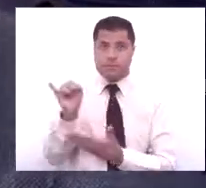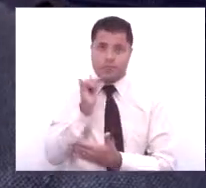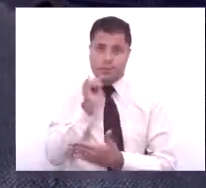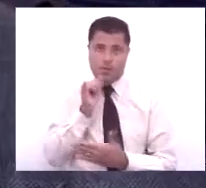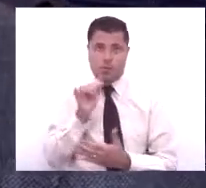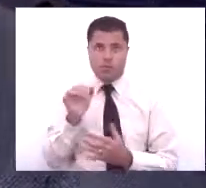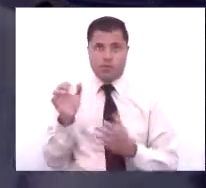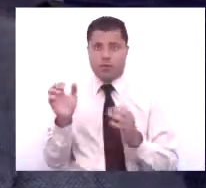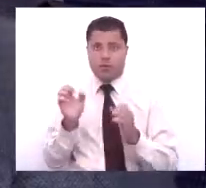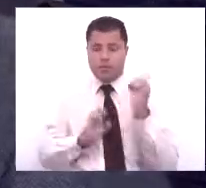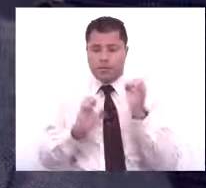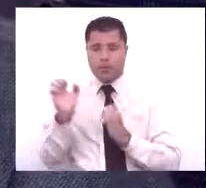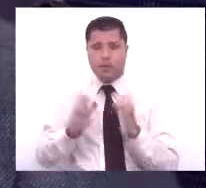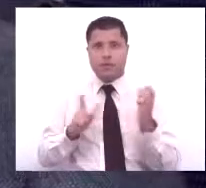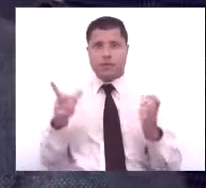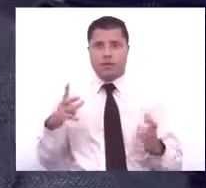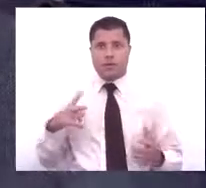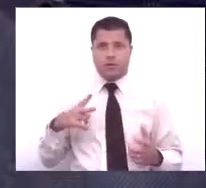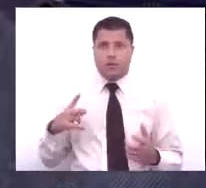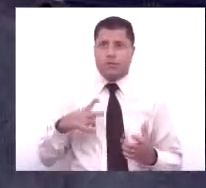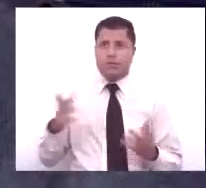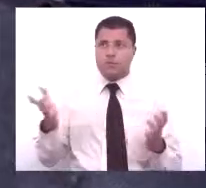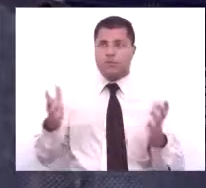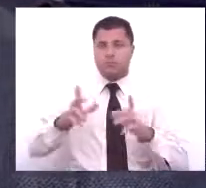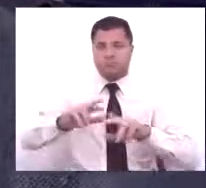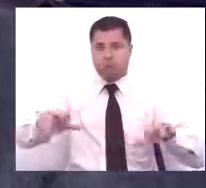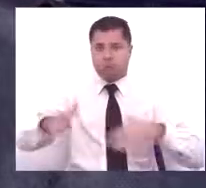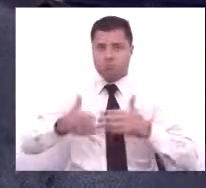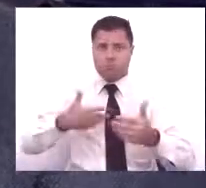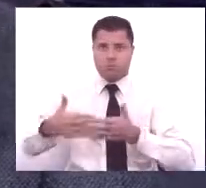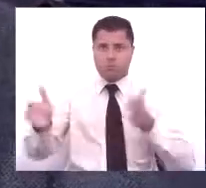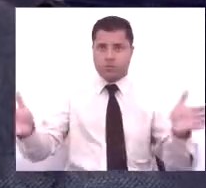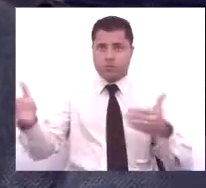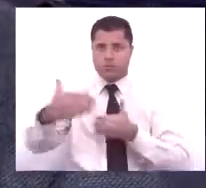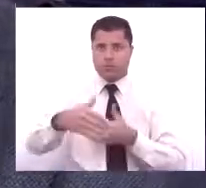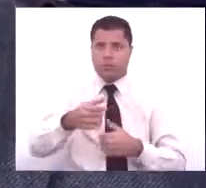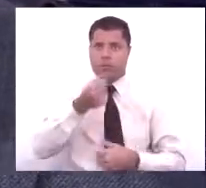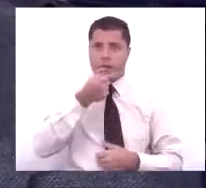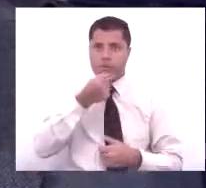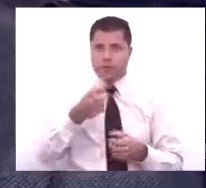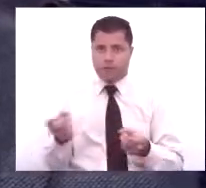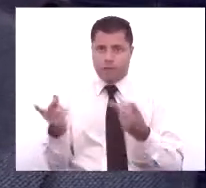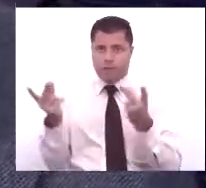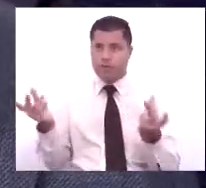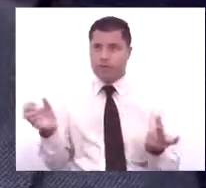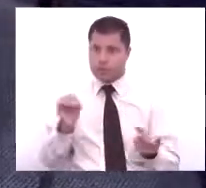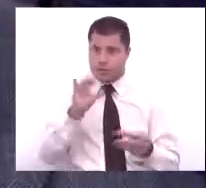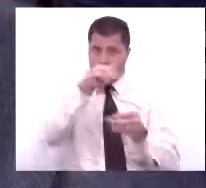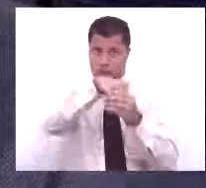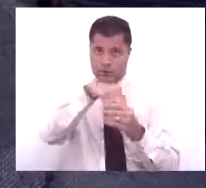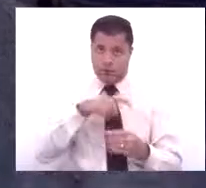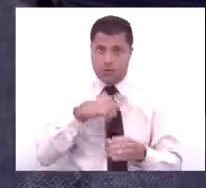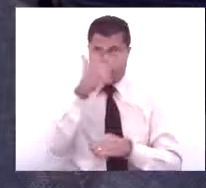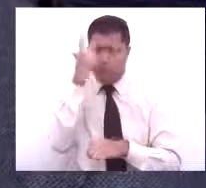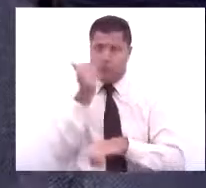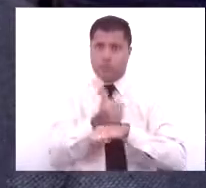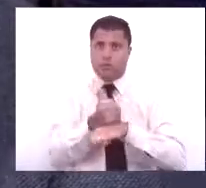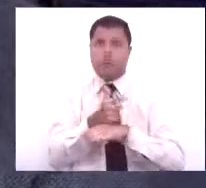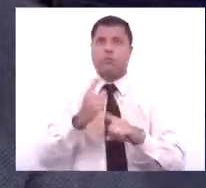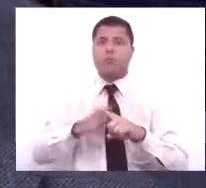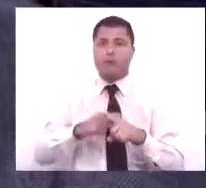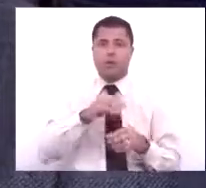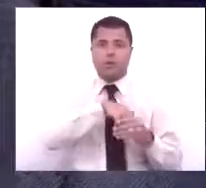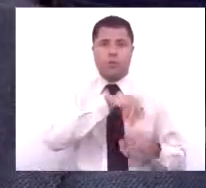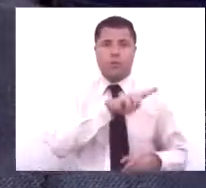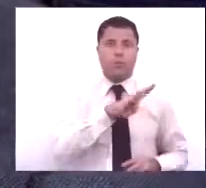tem que ter um presente, um farmacêutico bioquímico formado presente, por que a UBS não tem? Então foi essa a questão, por isso que nós entramos